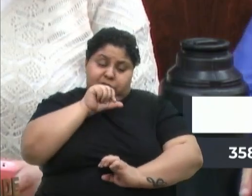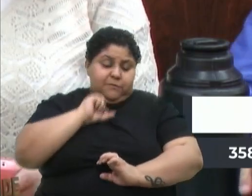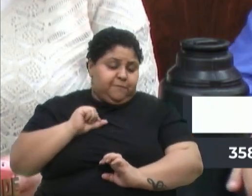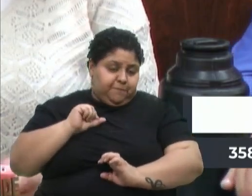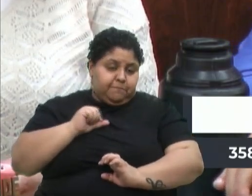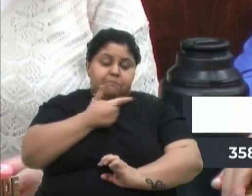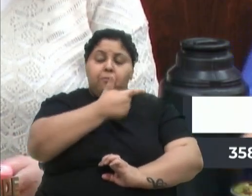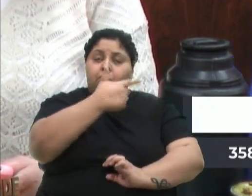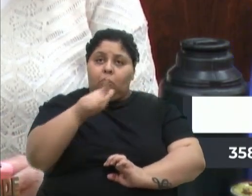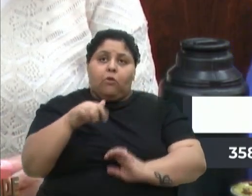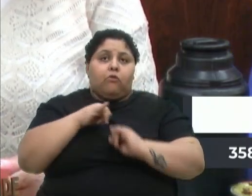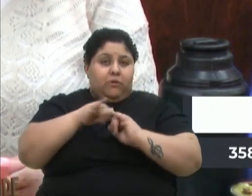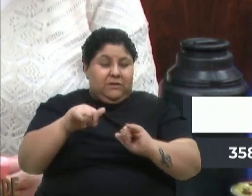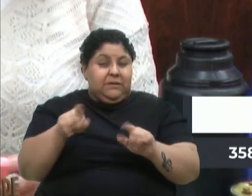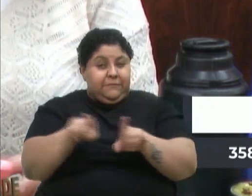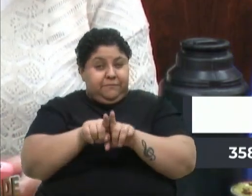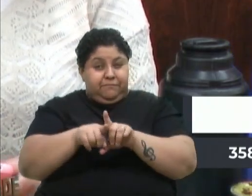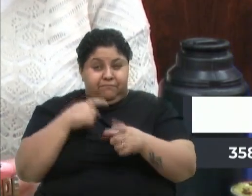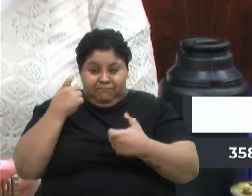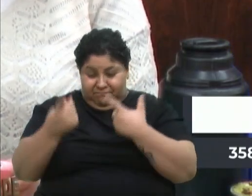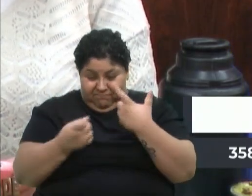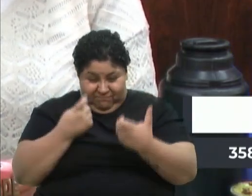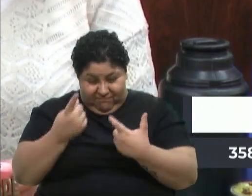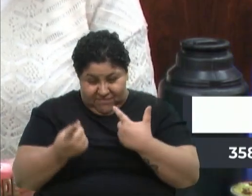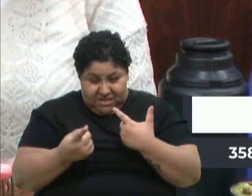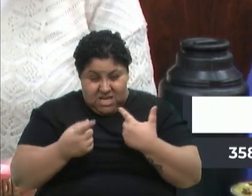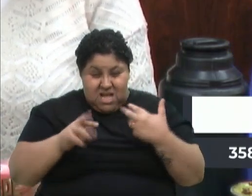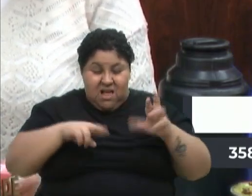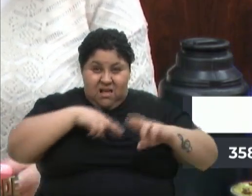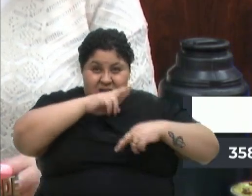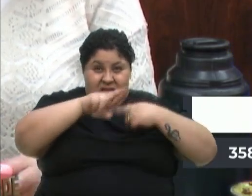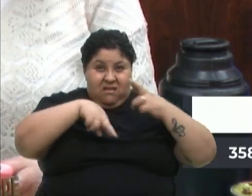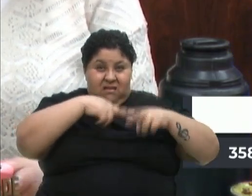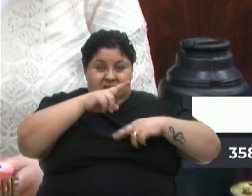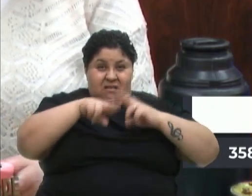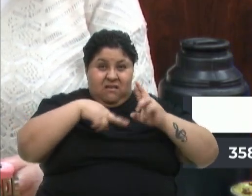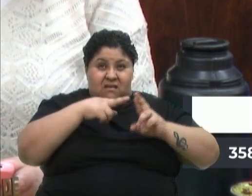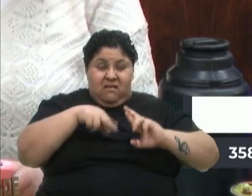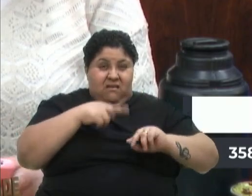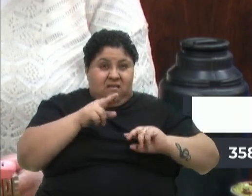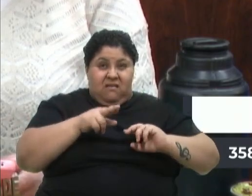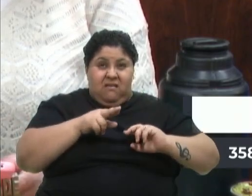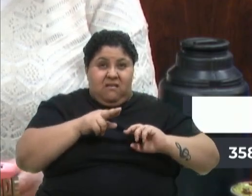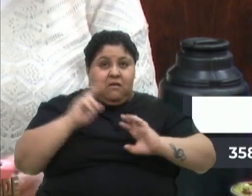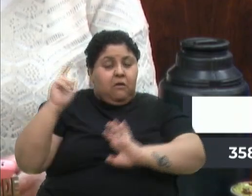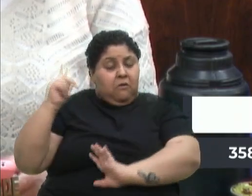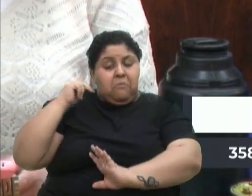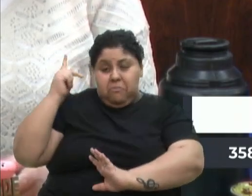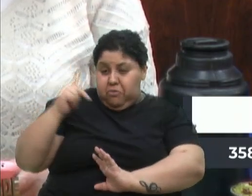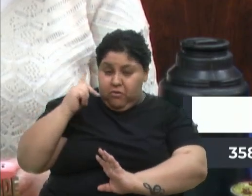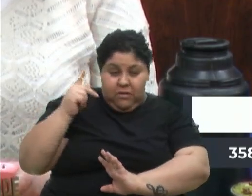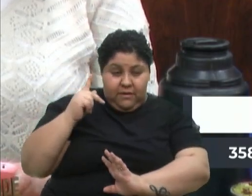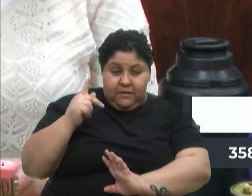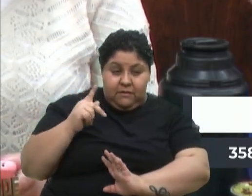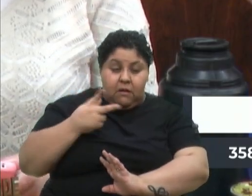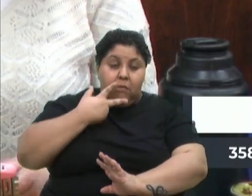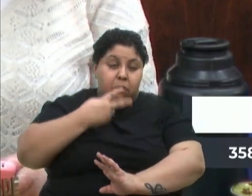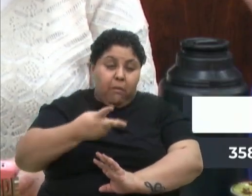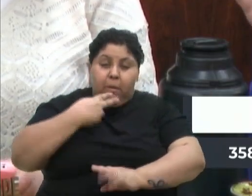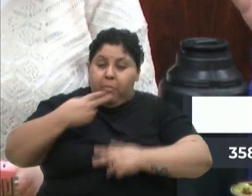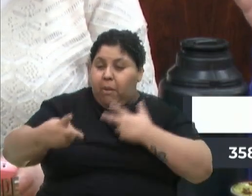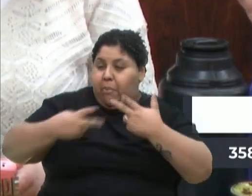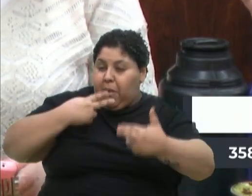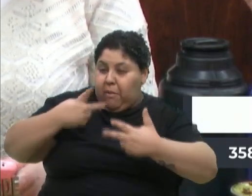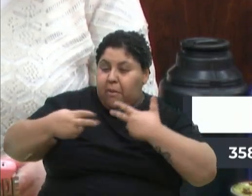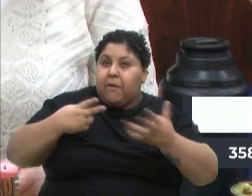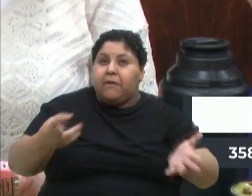senhor trouxe aí que acho que é preocupante em relação a... Primeiro que nem cabe, né? Política, essa coisa de diz que me diz, que acho que não... E